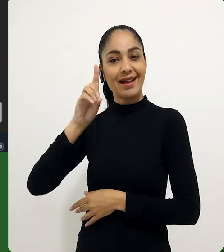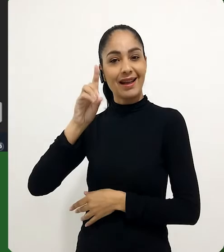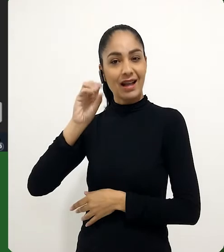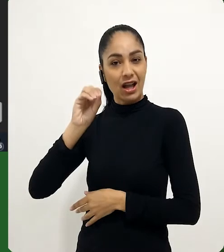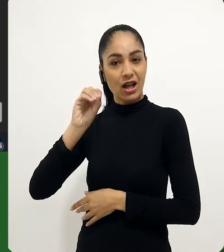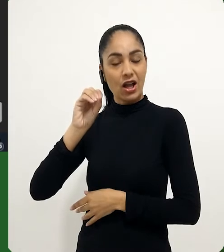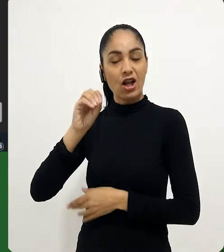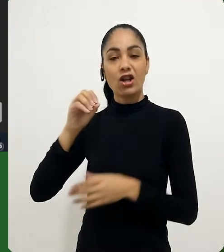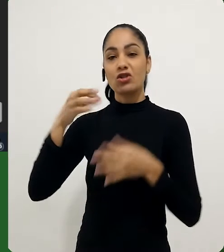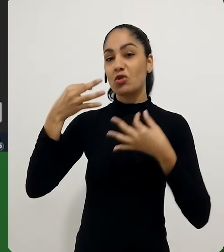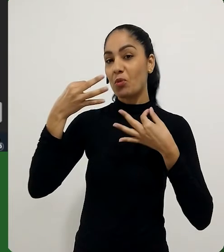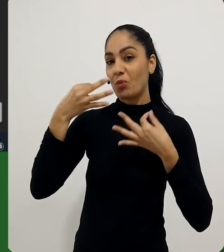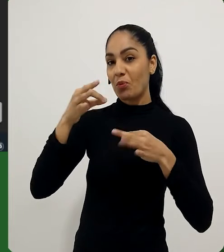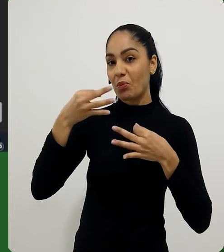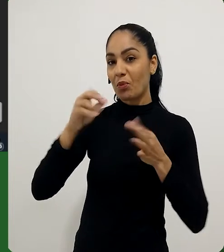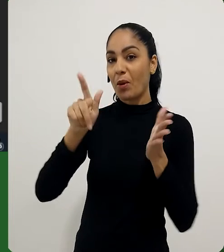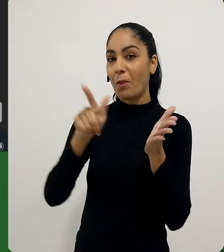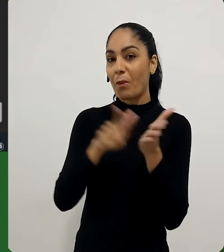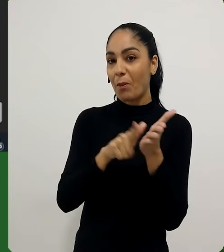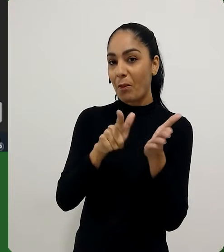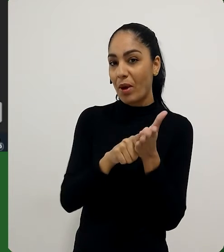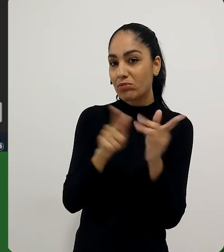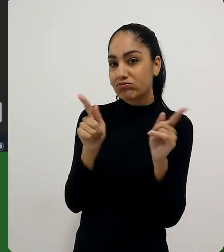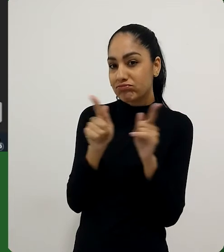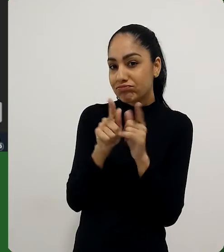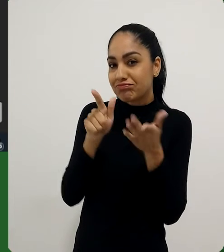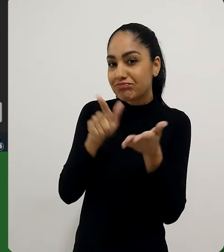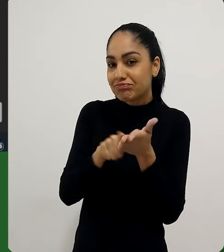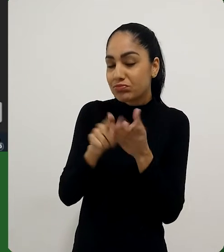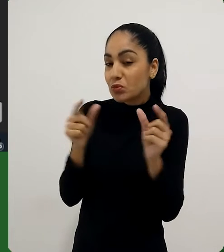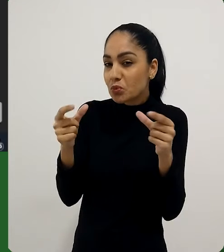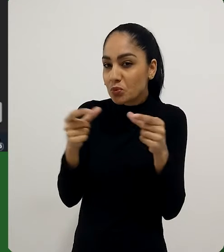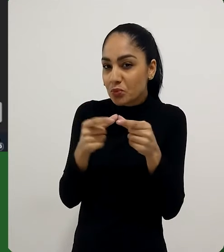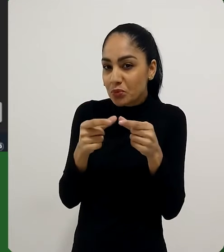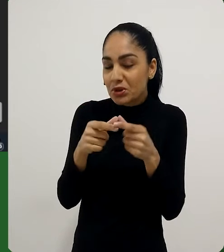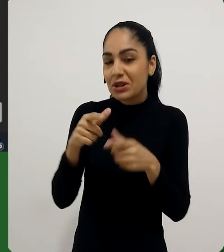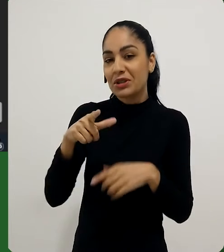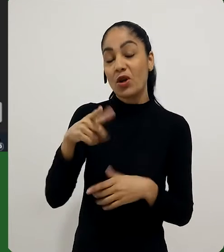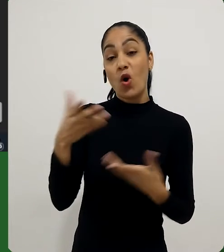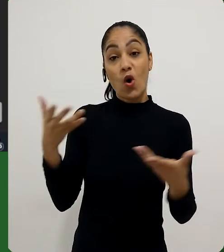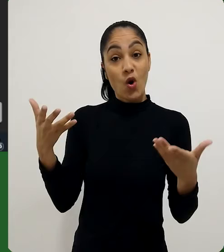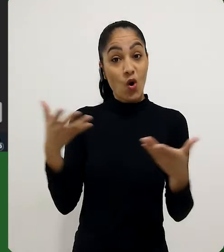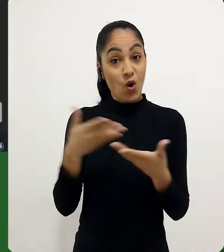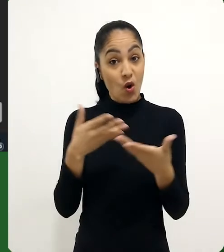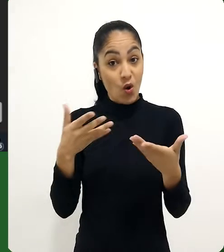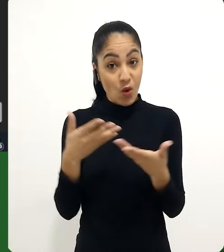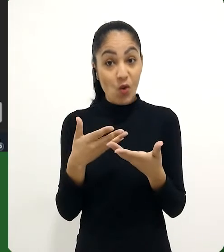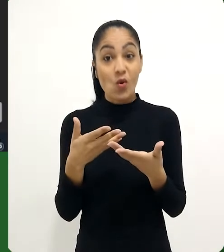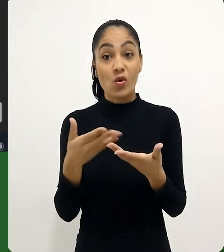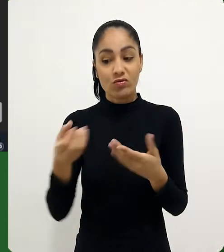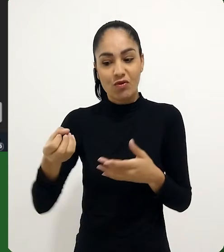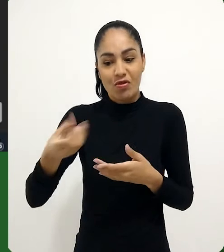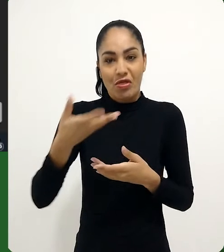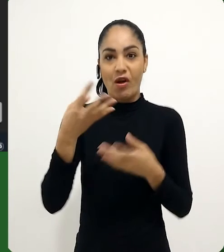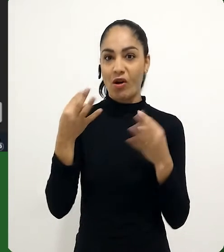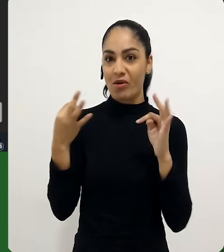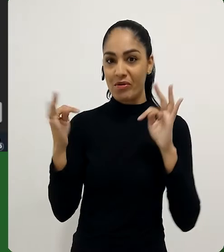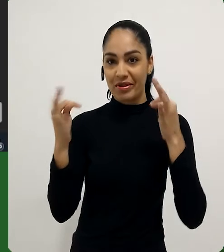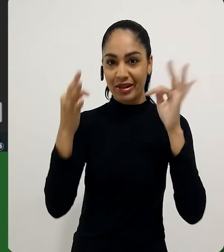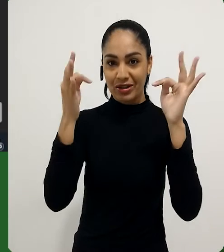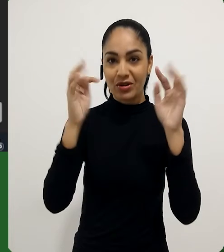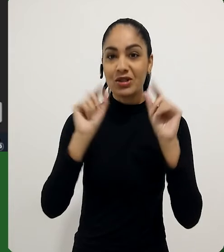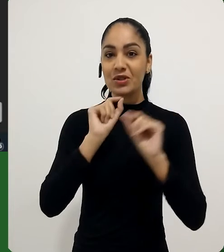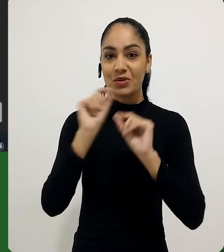ele era deixado na forma de papel, né? Num pequeno pedaço de papel você deixava o recado.